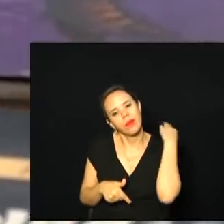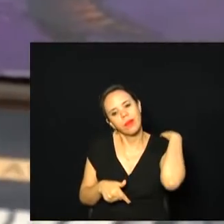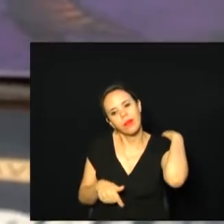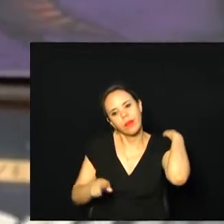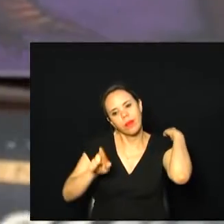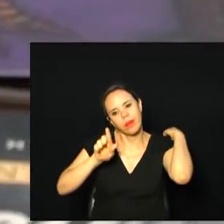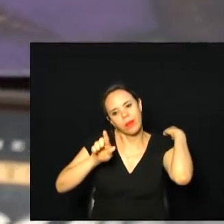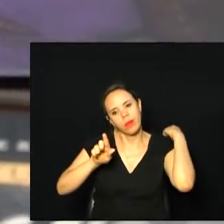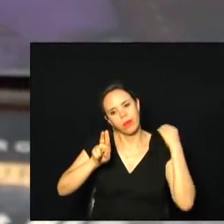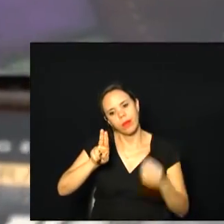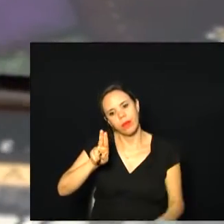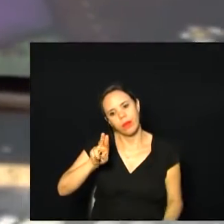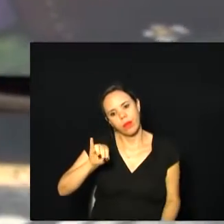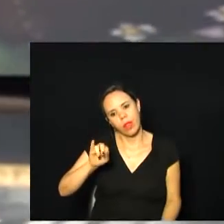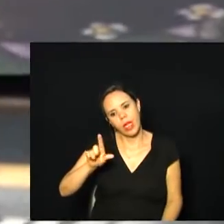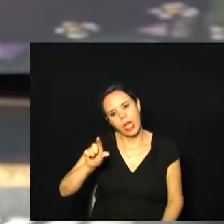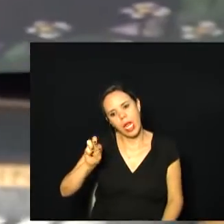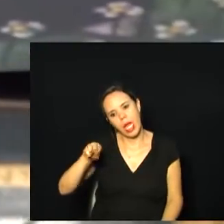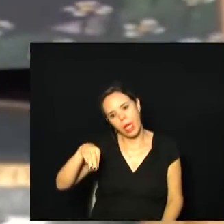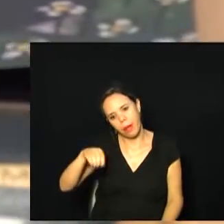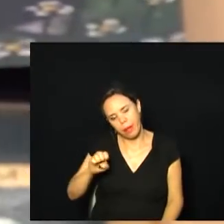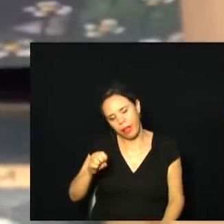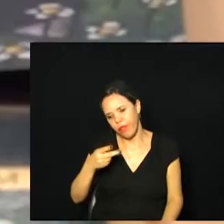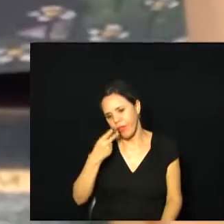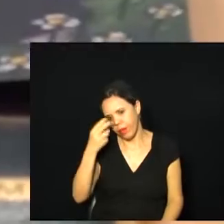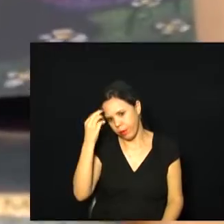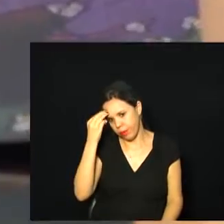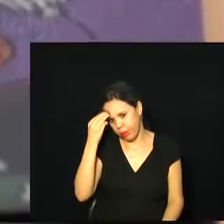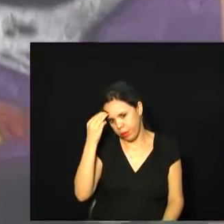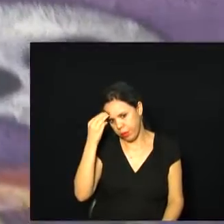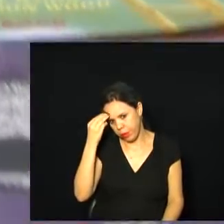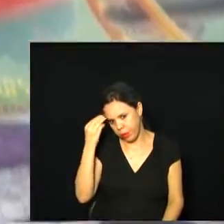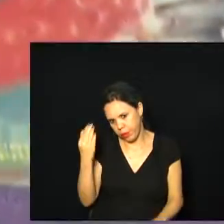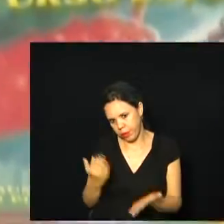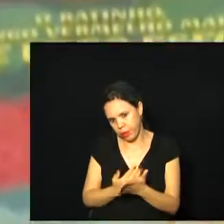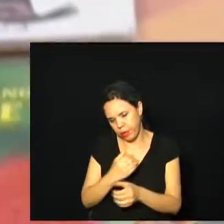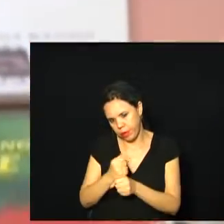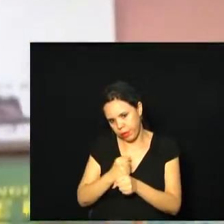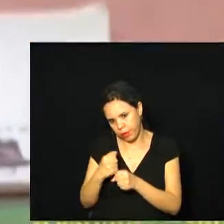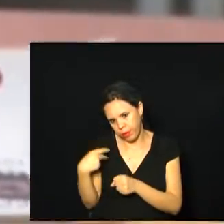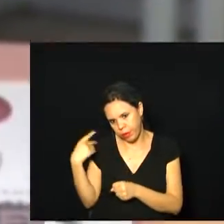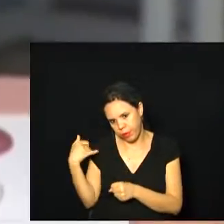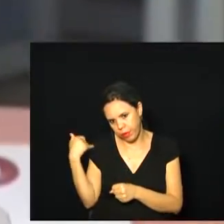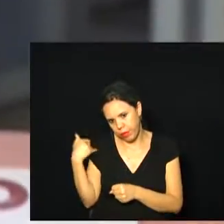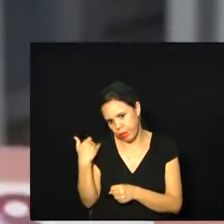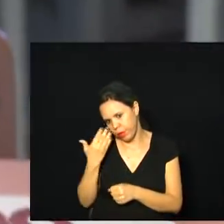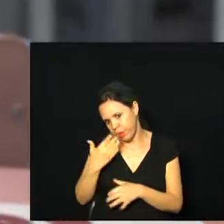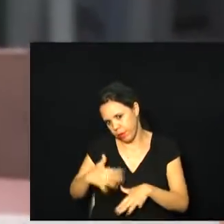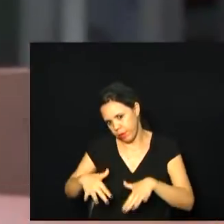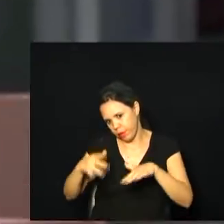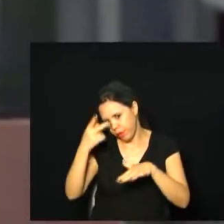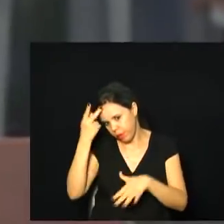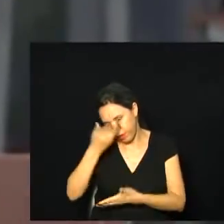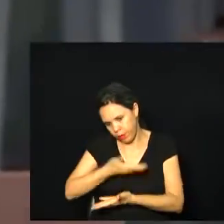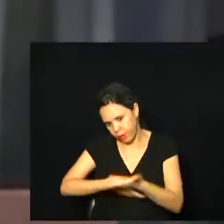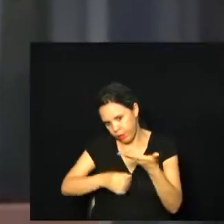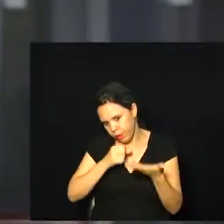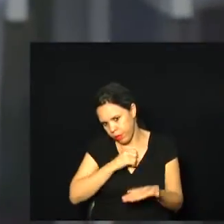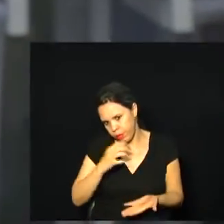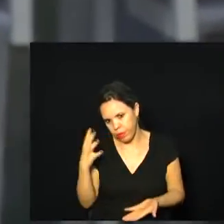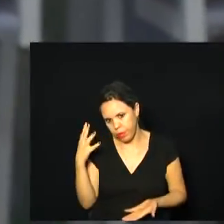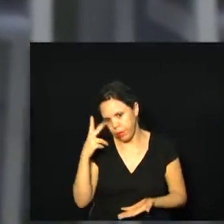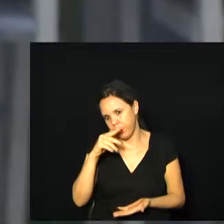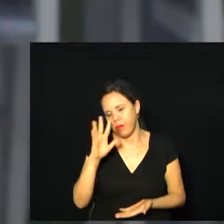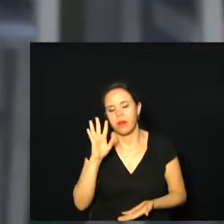Araújo Fernandes, que é um livro que fala da memória, né, entre gerações, né, das crianças com os idosos. É muito bonito